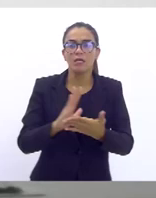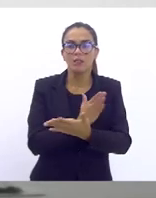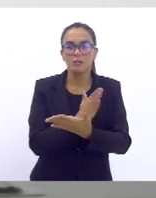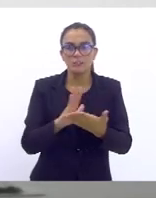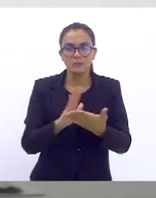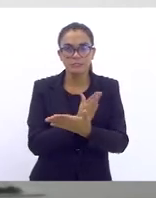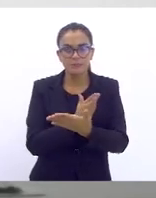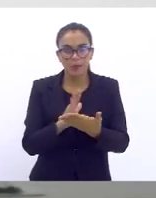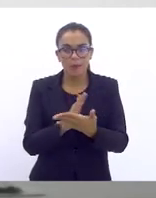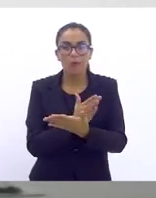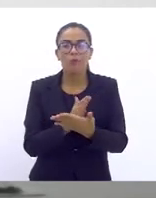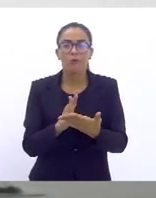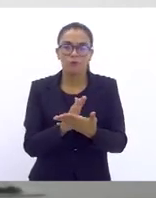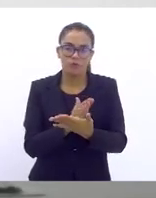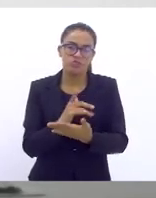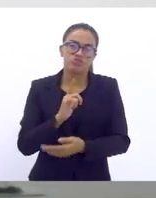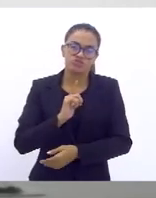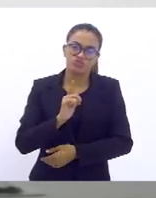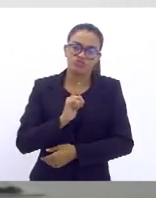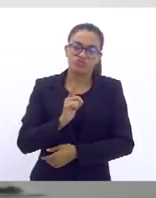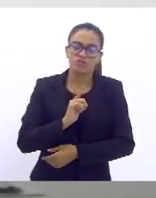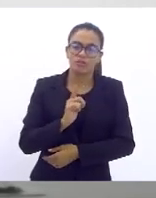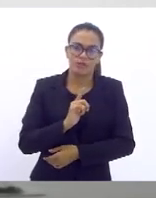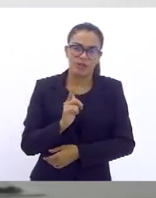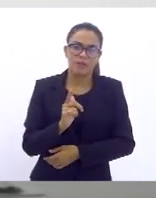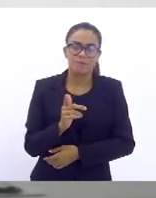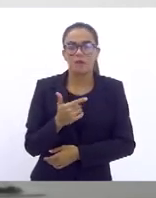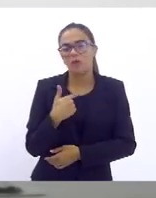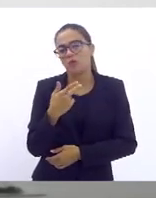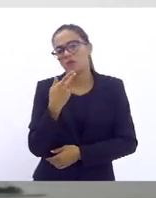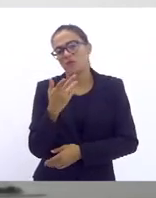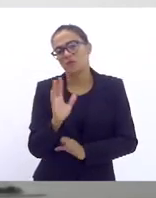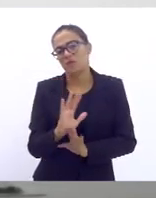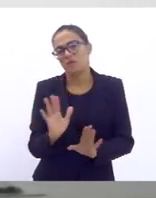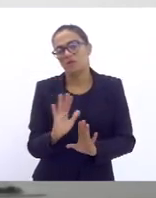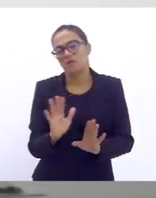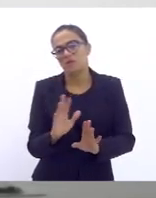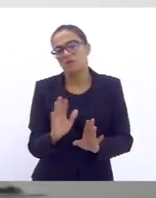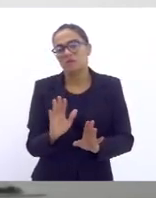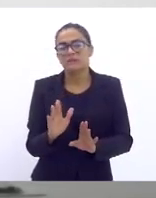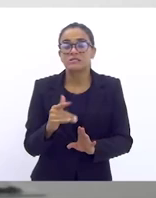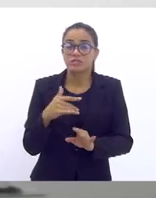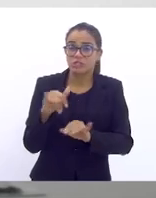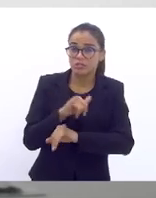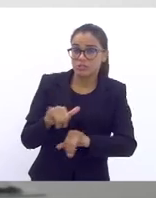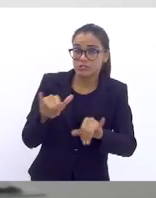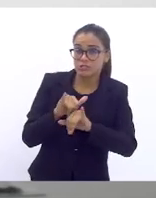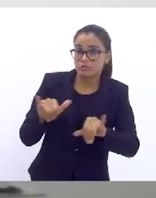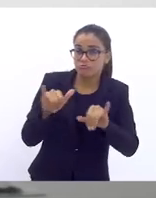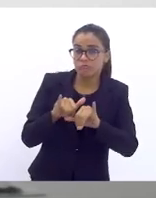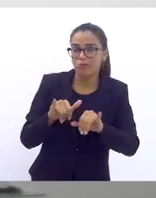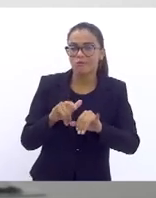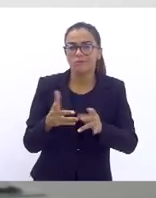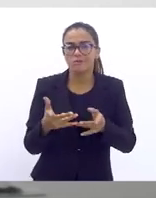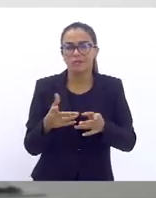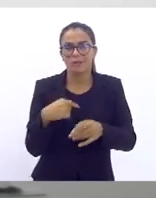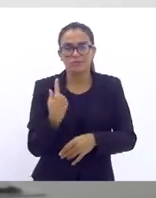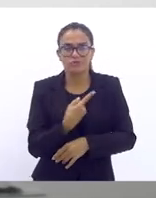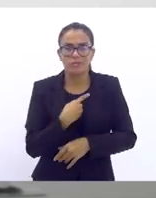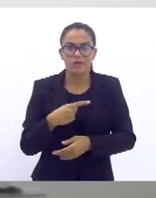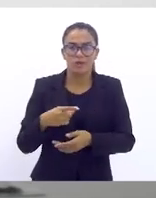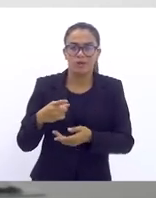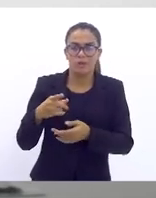já tenha isso tá eu não tô falando eu tô falando de Notícias que a gente tá recebendo de